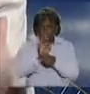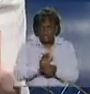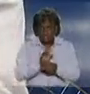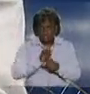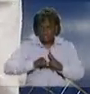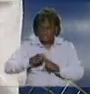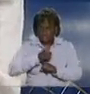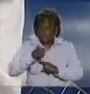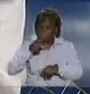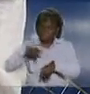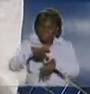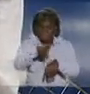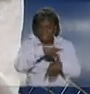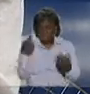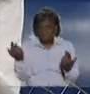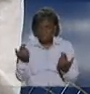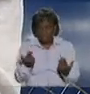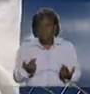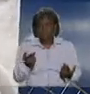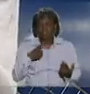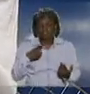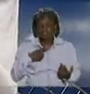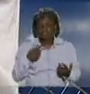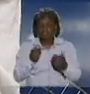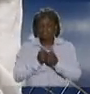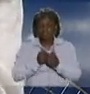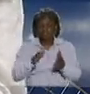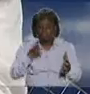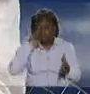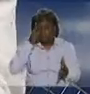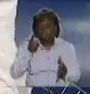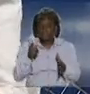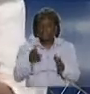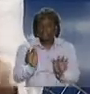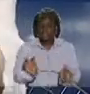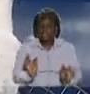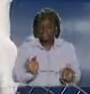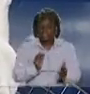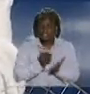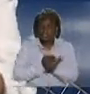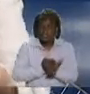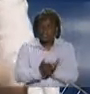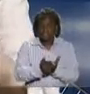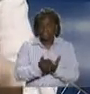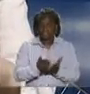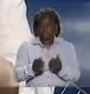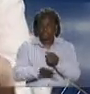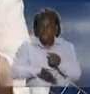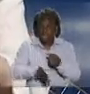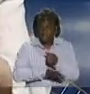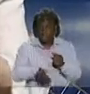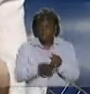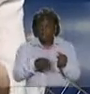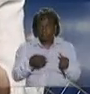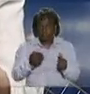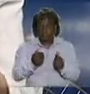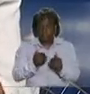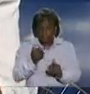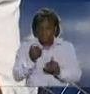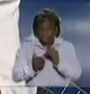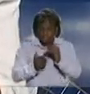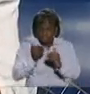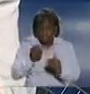outros países também, ainda são iniciativas num processo inicial, num processo ainda da primeira